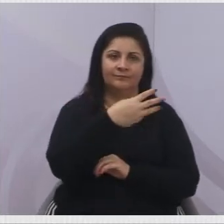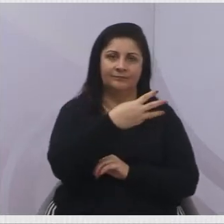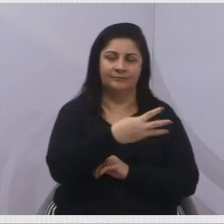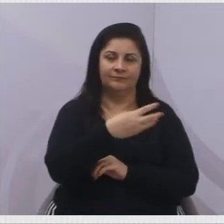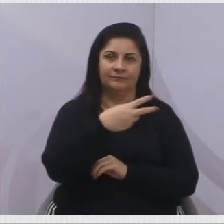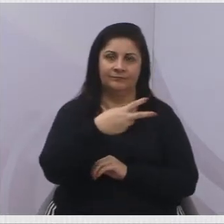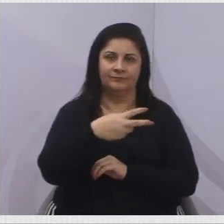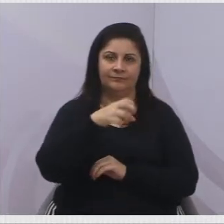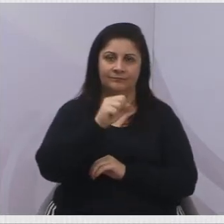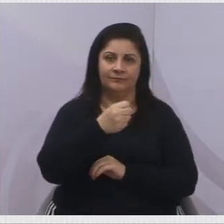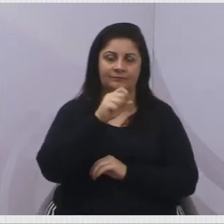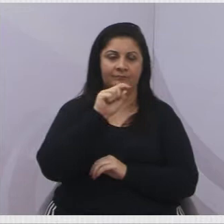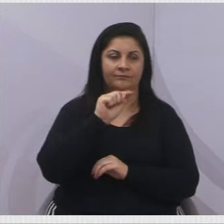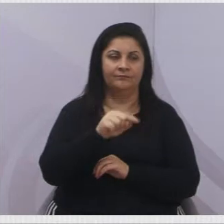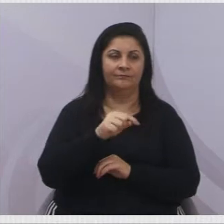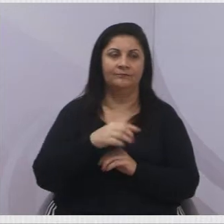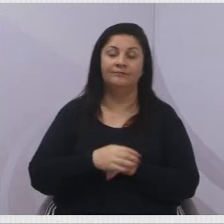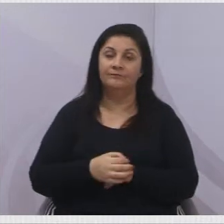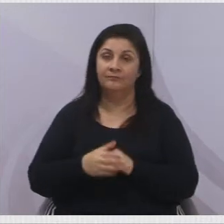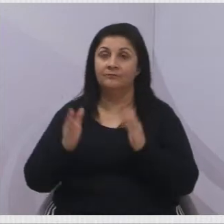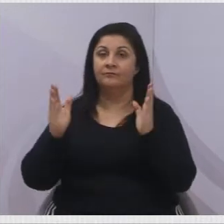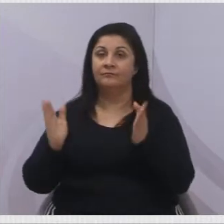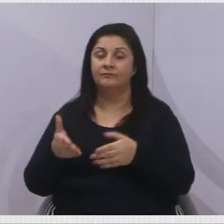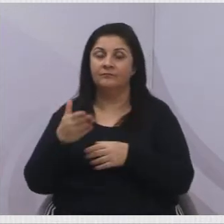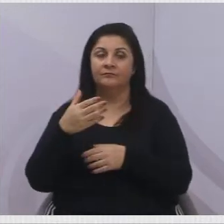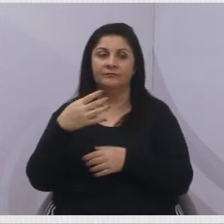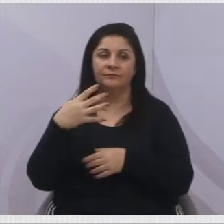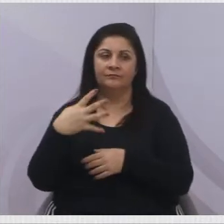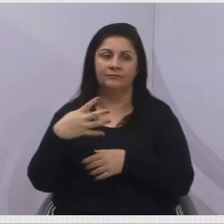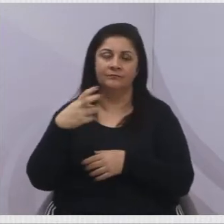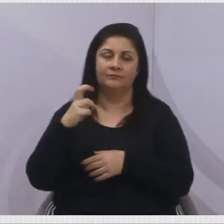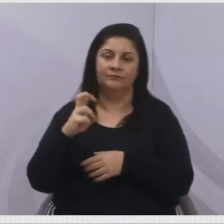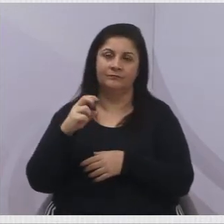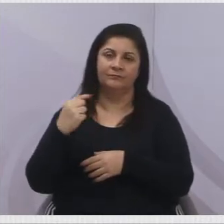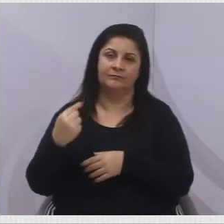328.665 exames em 2020 para